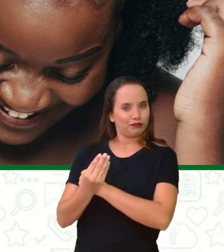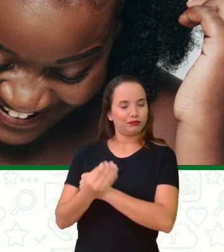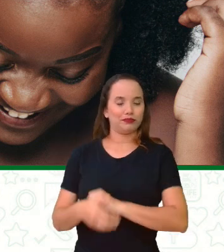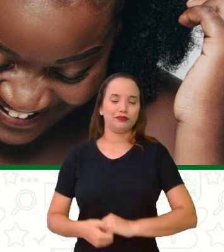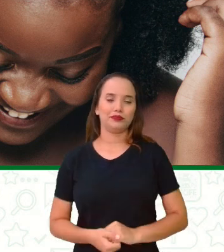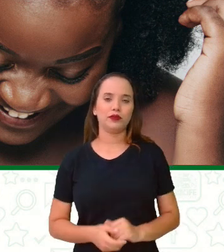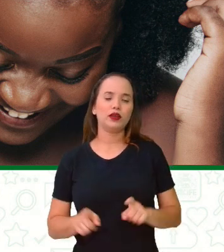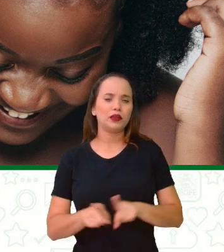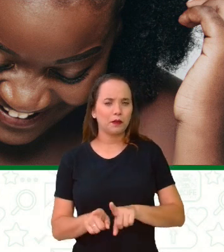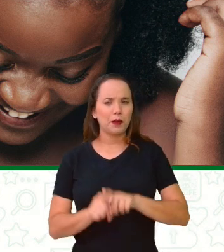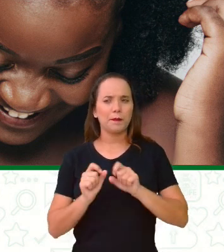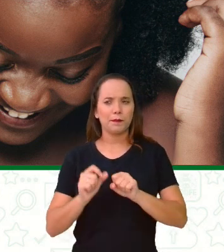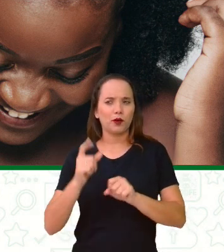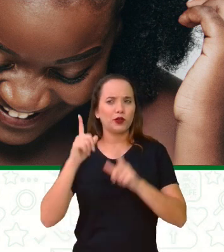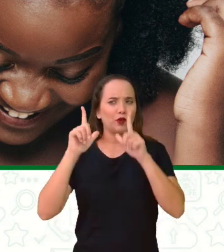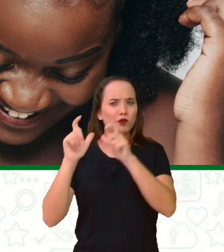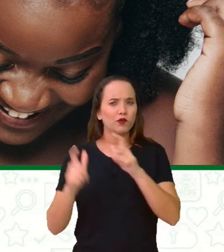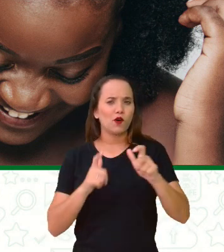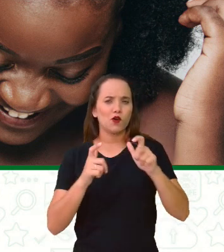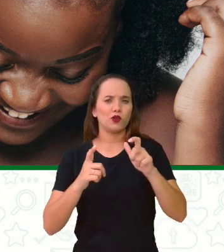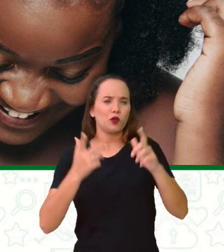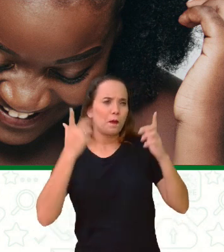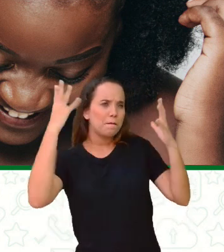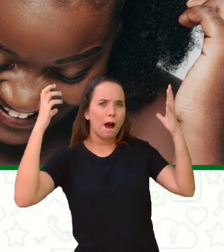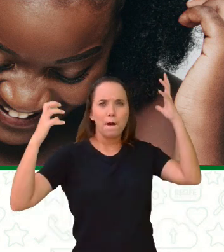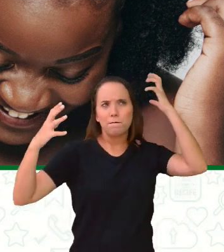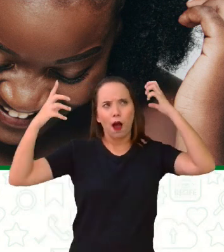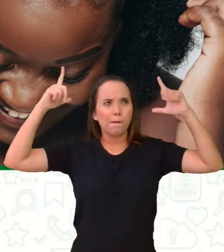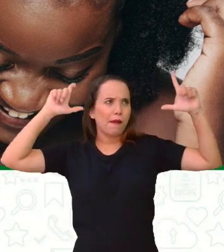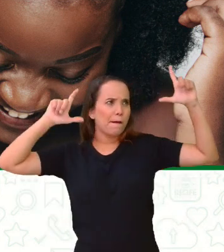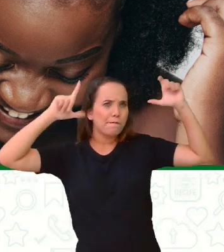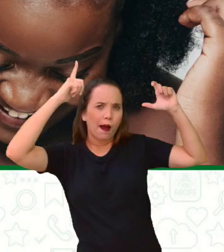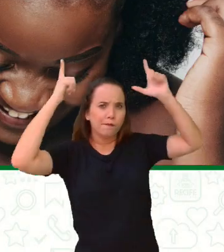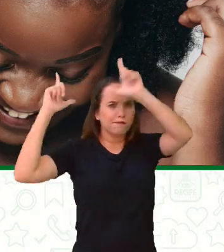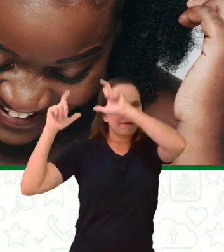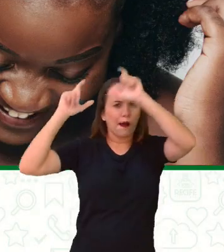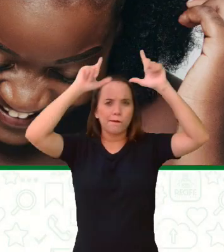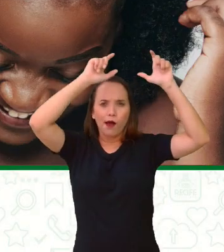também uma exposição de fotos, cada um tirar uma foto, fazer um mural. Vai ficar